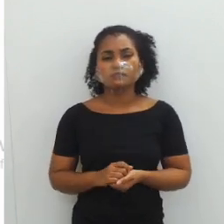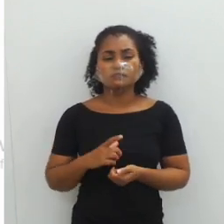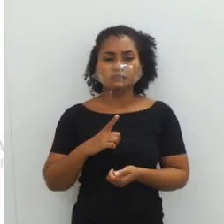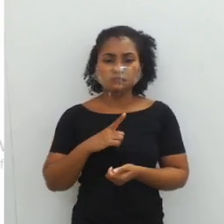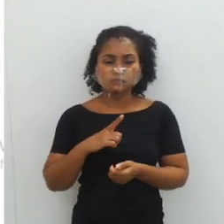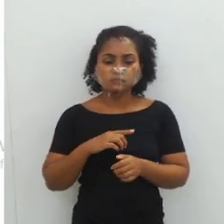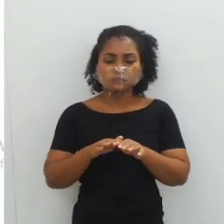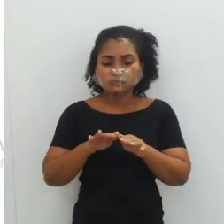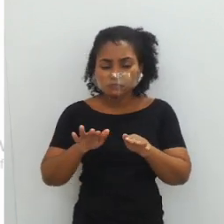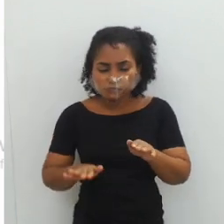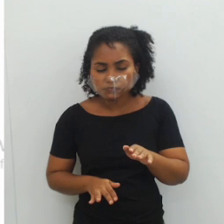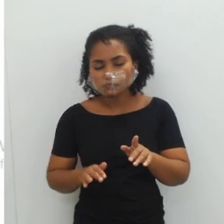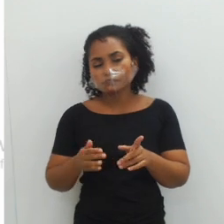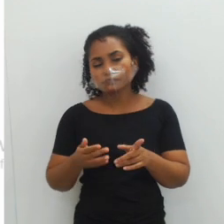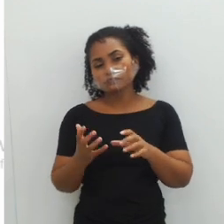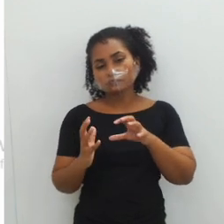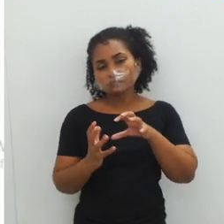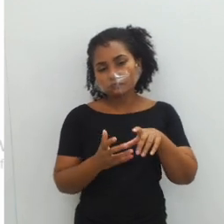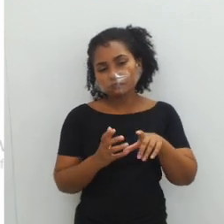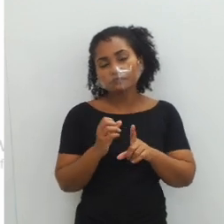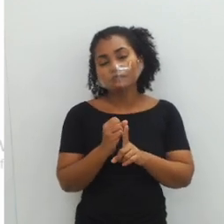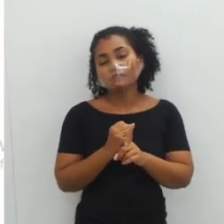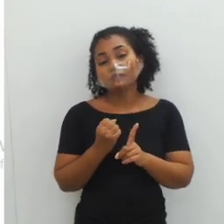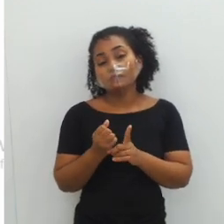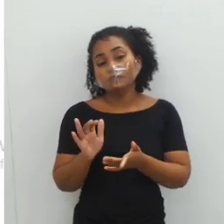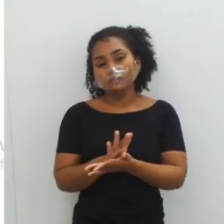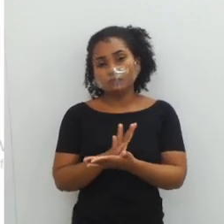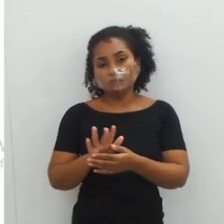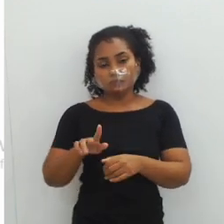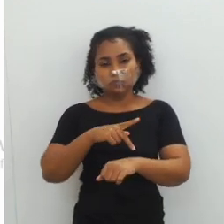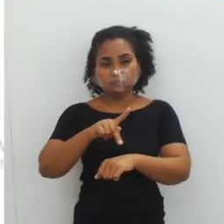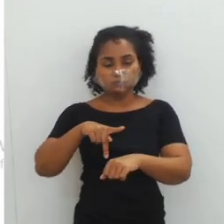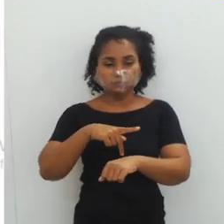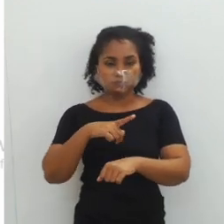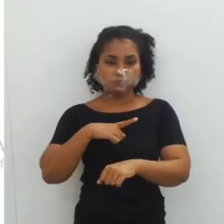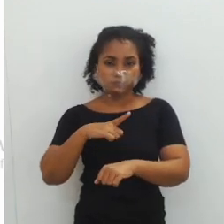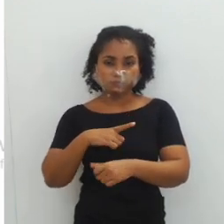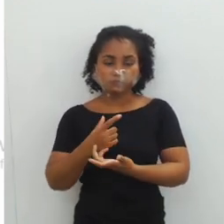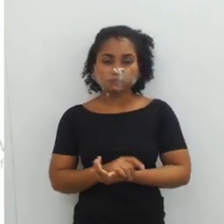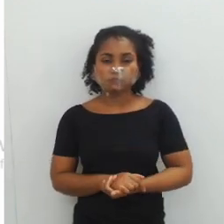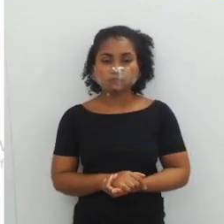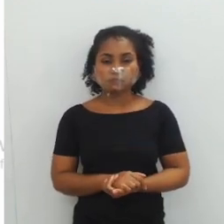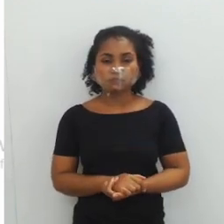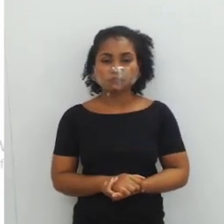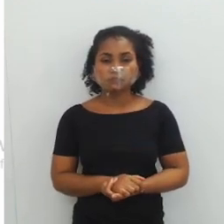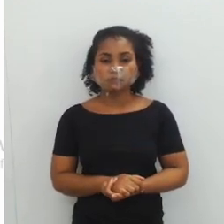gerar desigualdades, porque alguns países eles não têm acesso